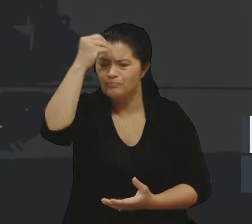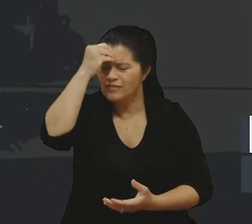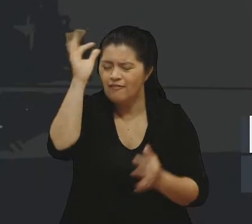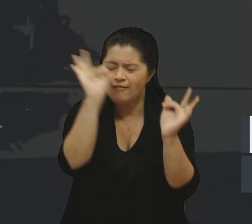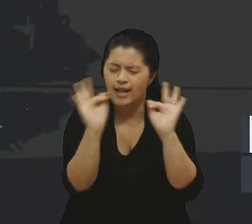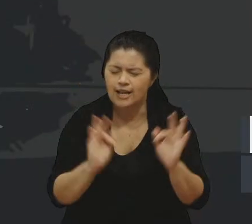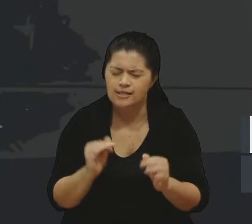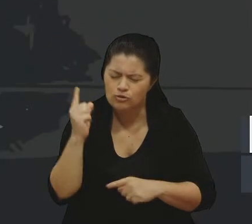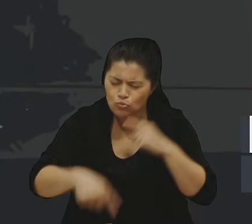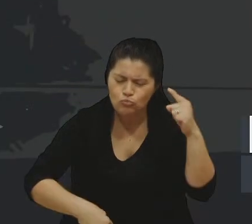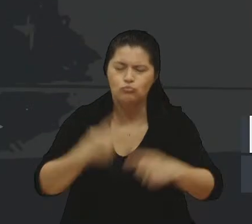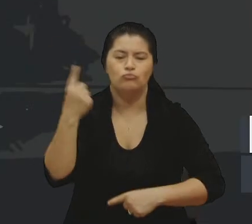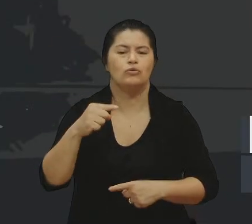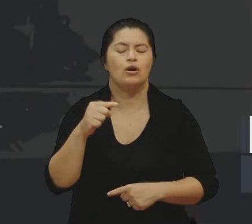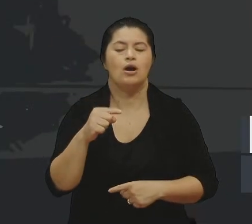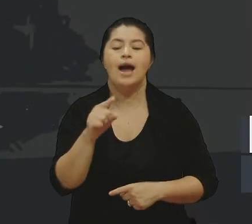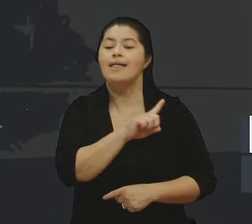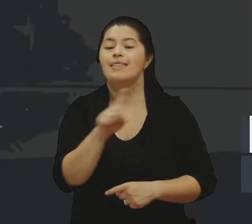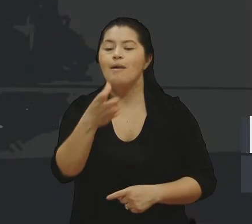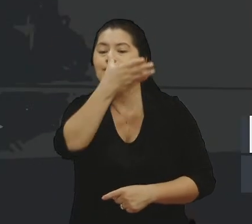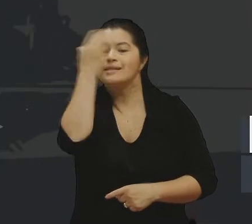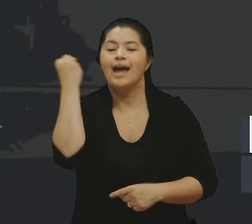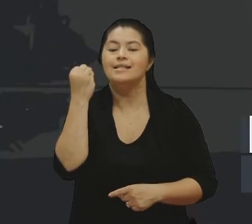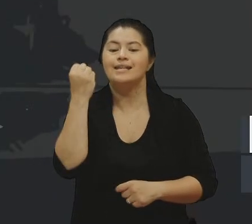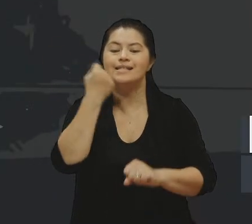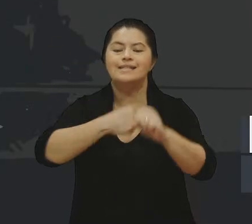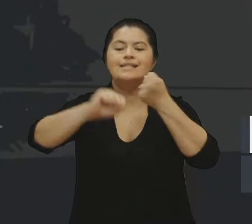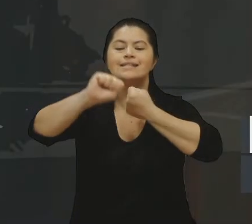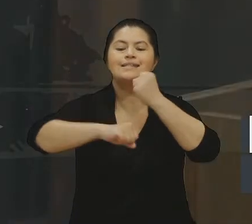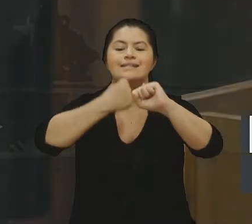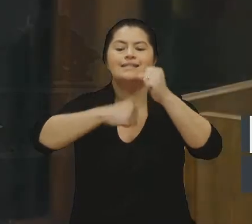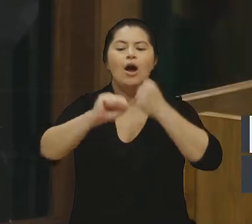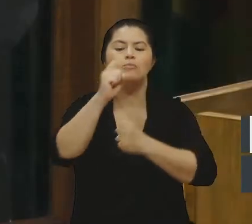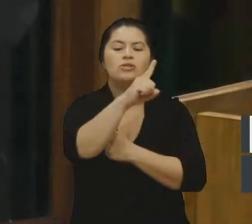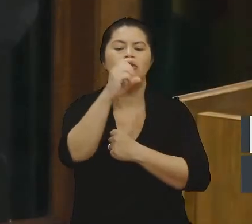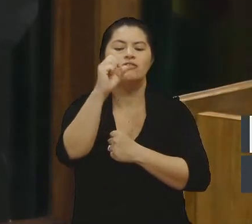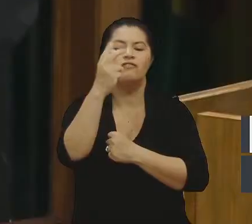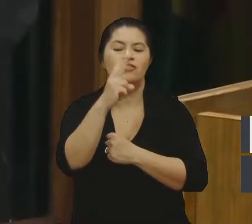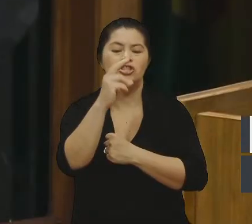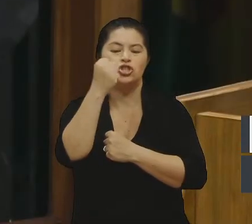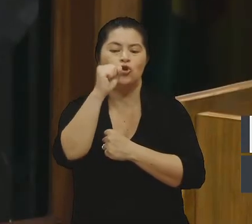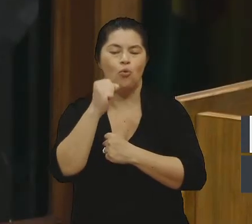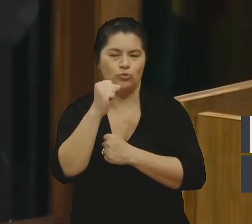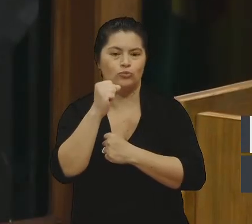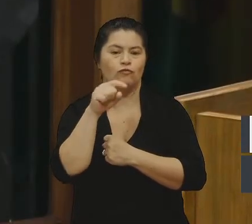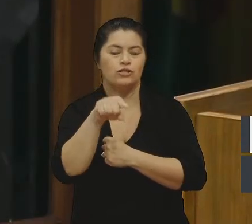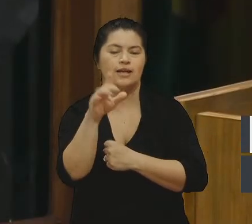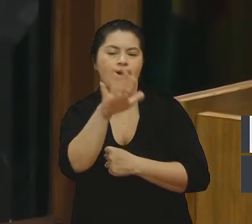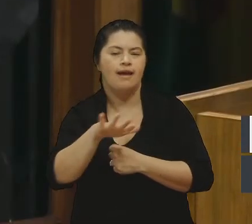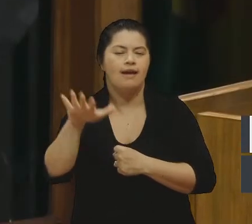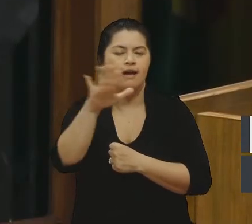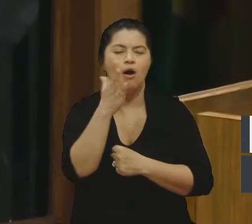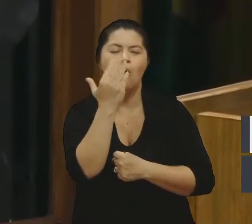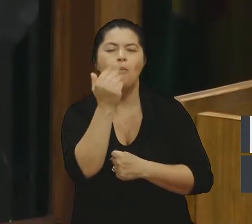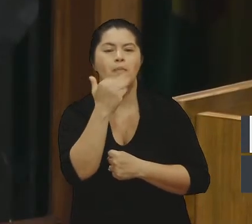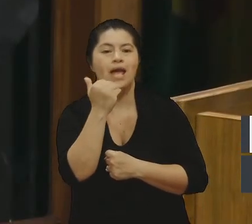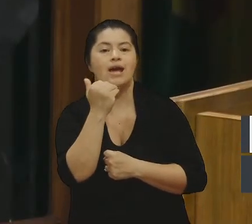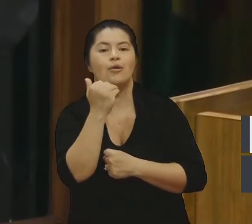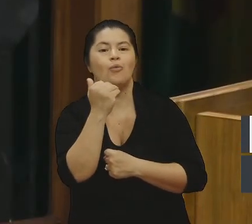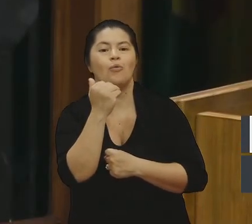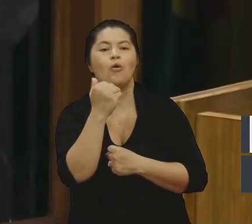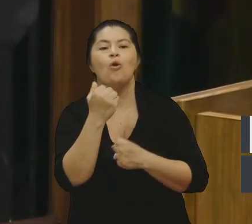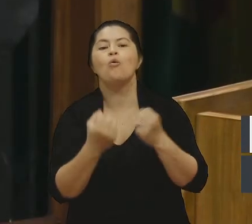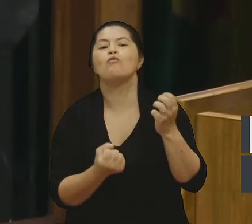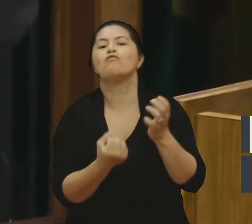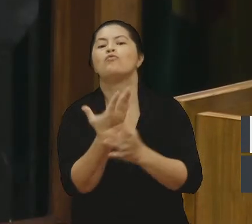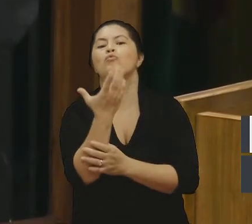Tá? Não esqueçam desse Salmo 128. Espero que vocês levem no coração de vocês. Que vocês comerão do fruto do seu trabalho e serão felizes